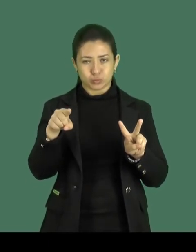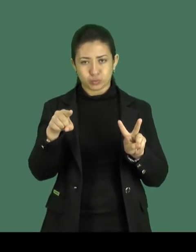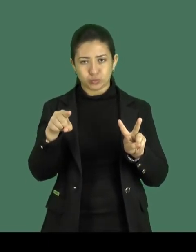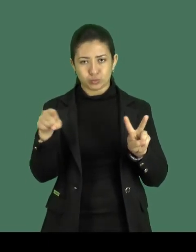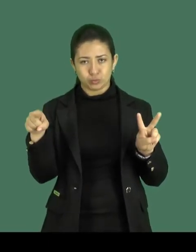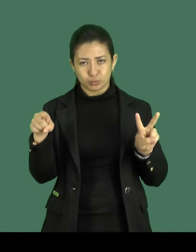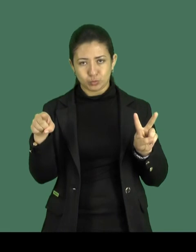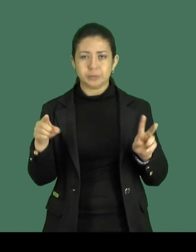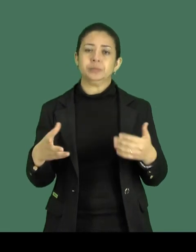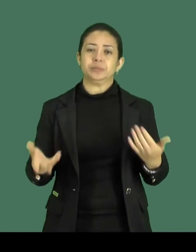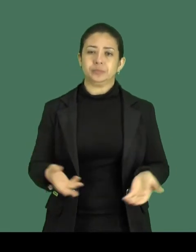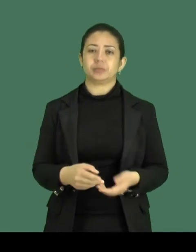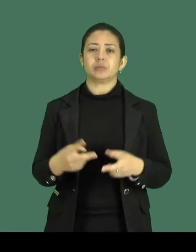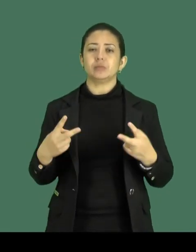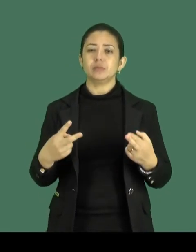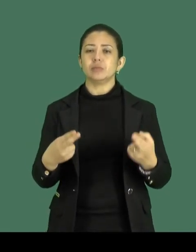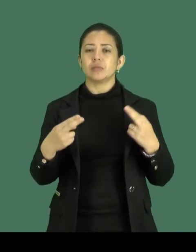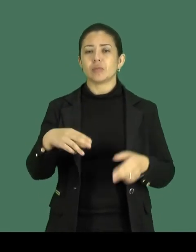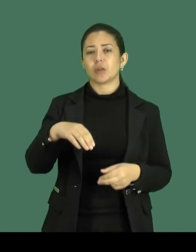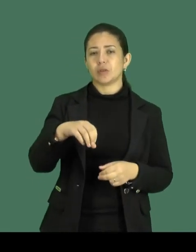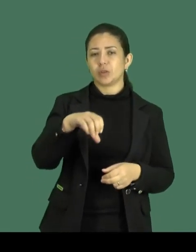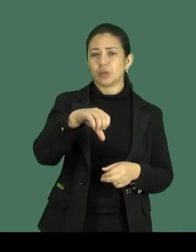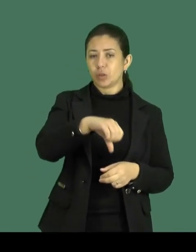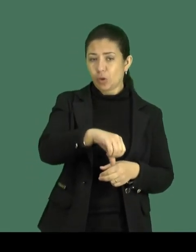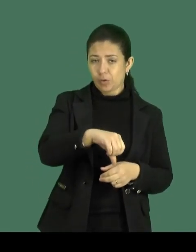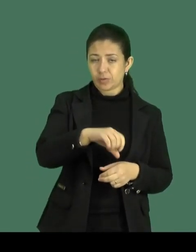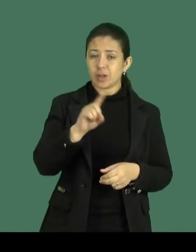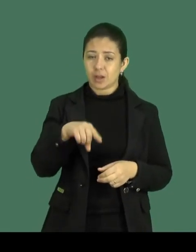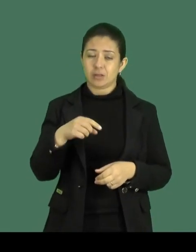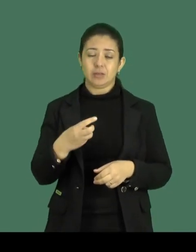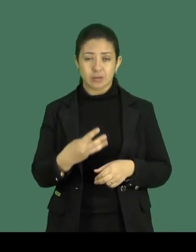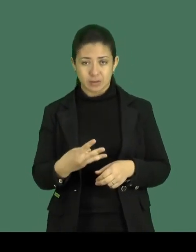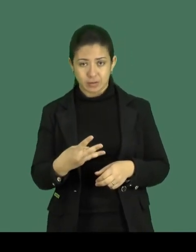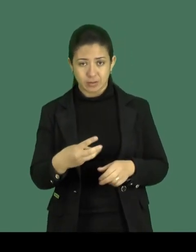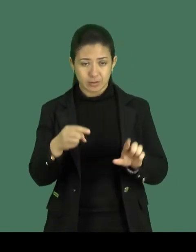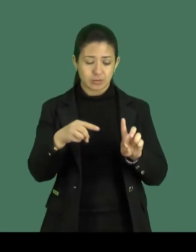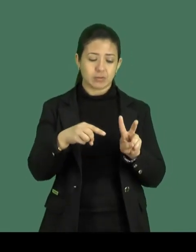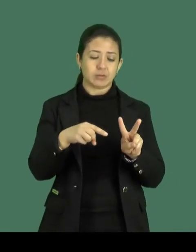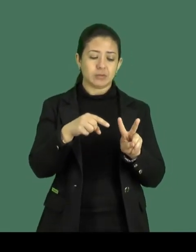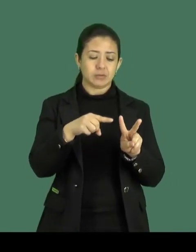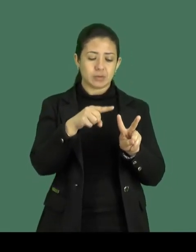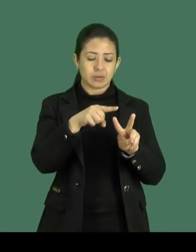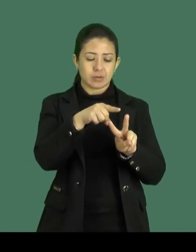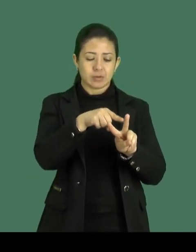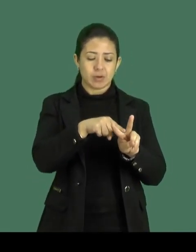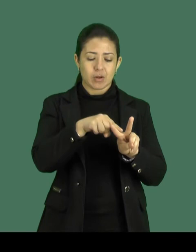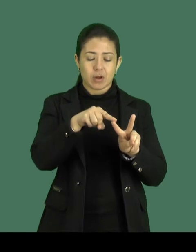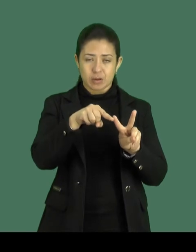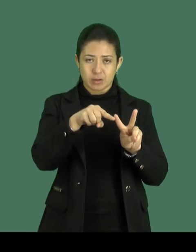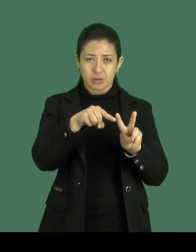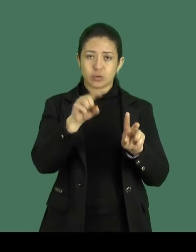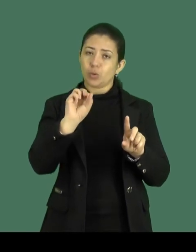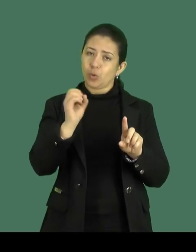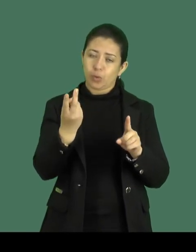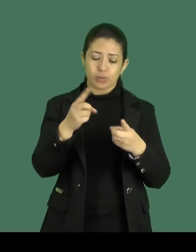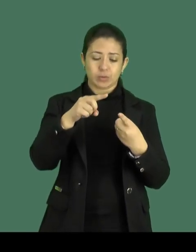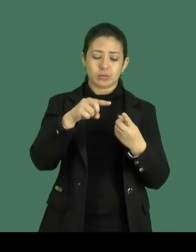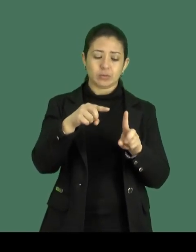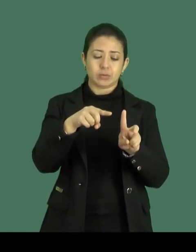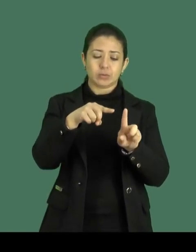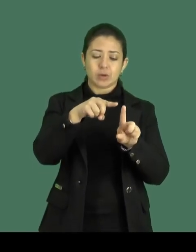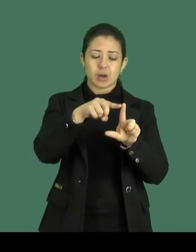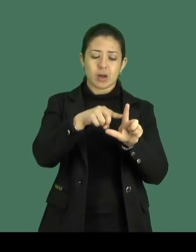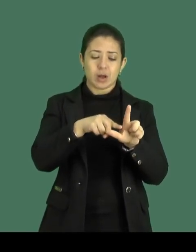dá mais 1, mais ou menos, raiz de 9 é 3 sobre 2. Aqui eu já posso tirar o